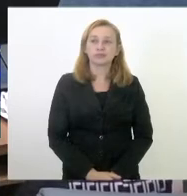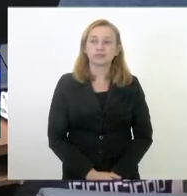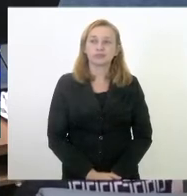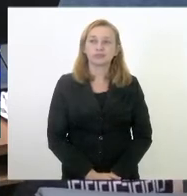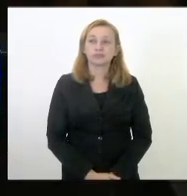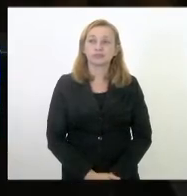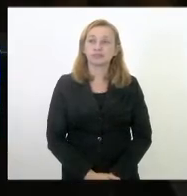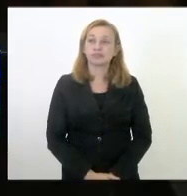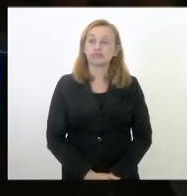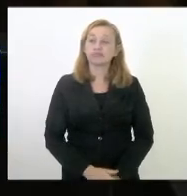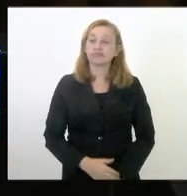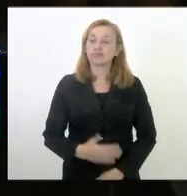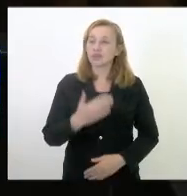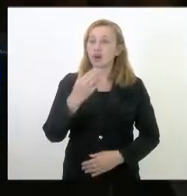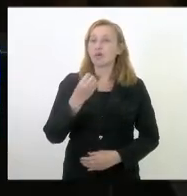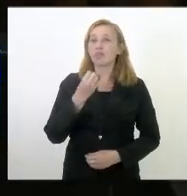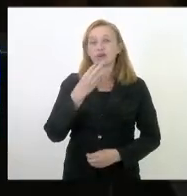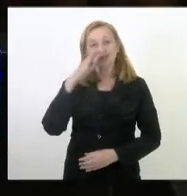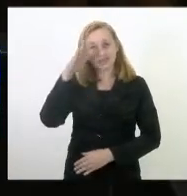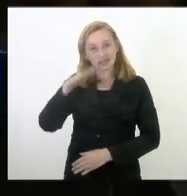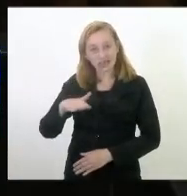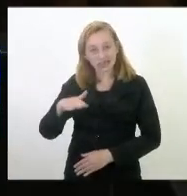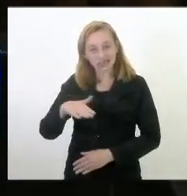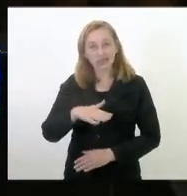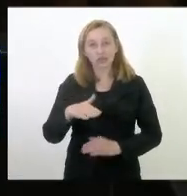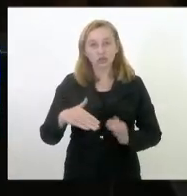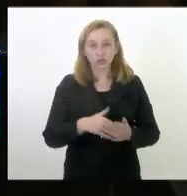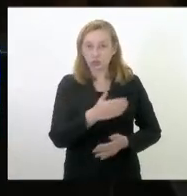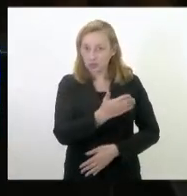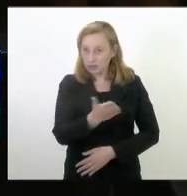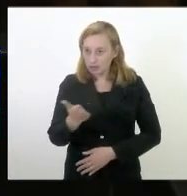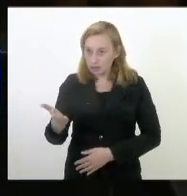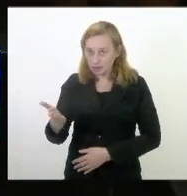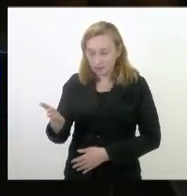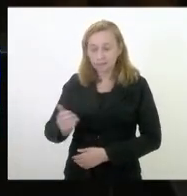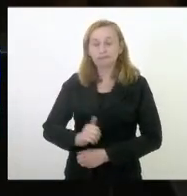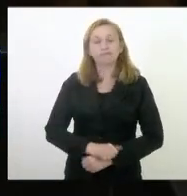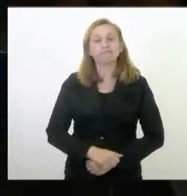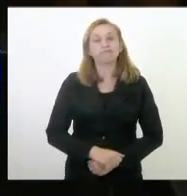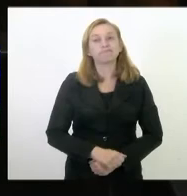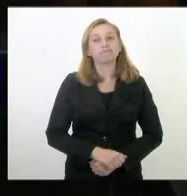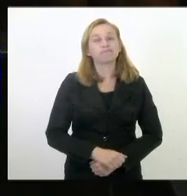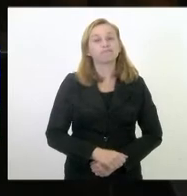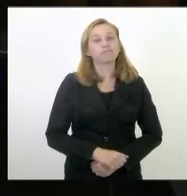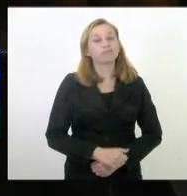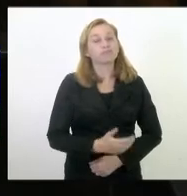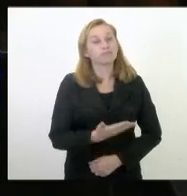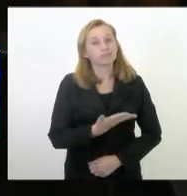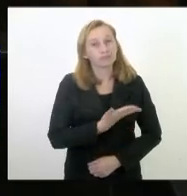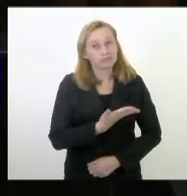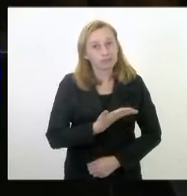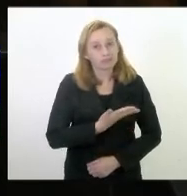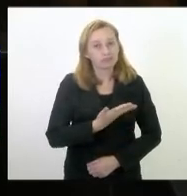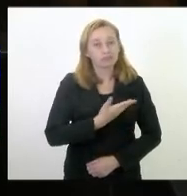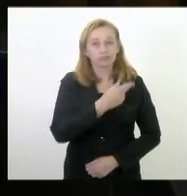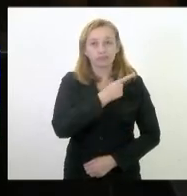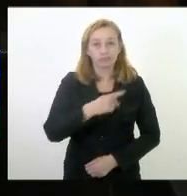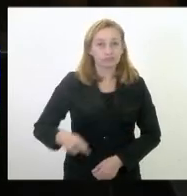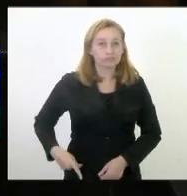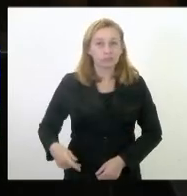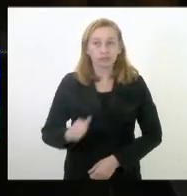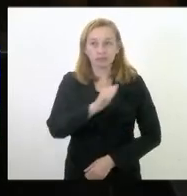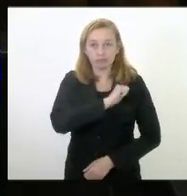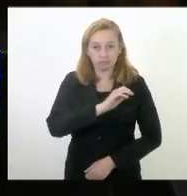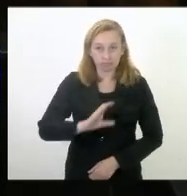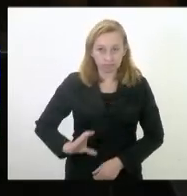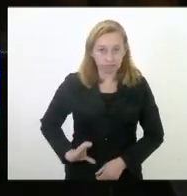Em primeiro lugar, boa tarde a todas e a todos. Eu cumprimentando meu querido presidente André Siciliano